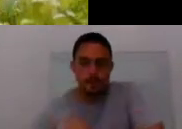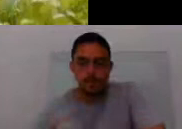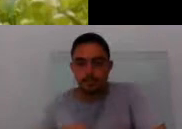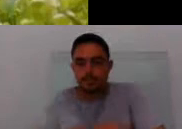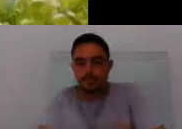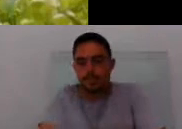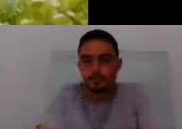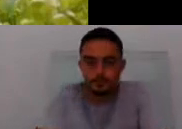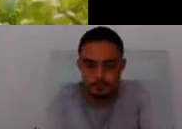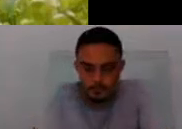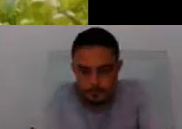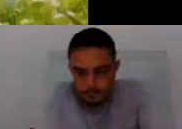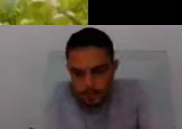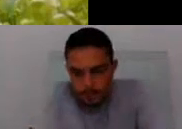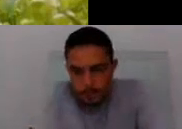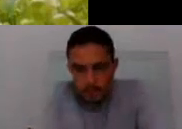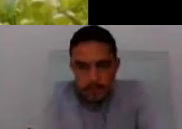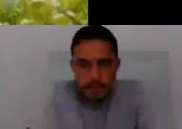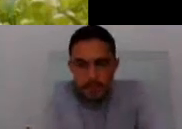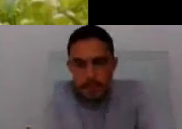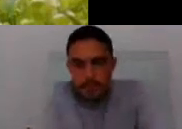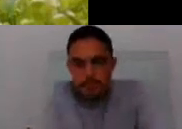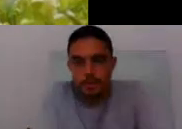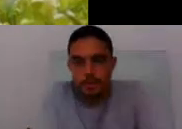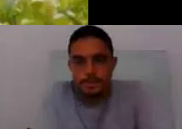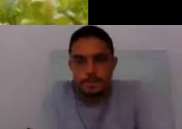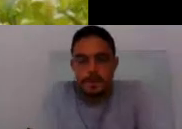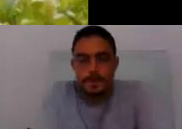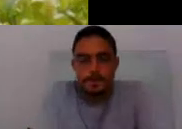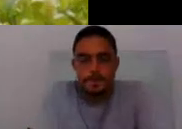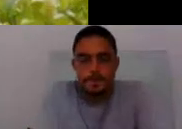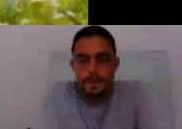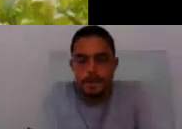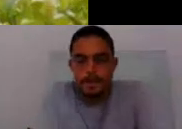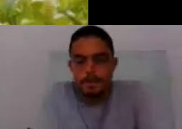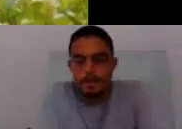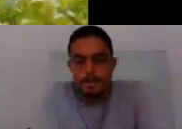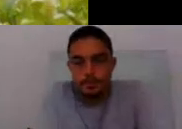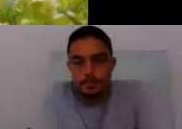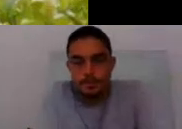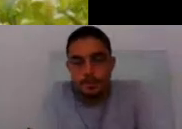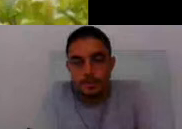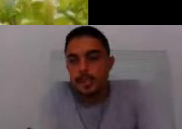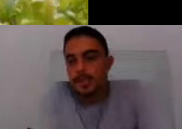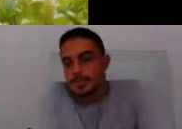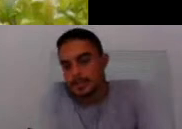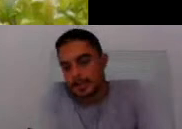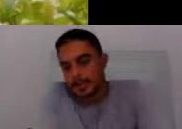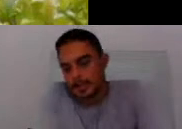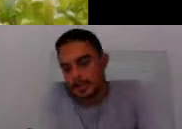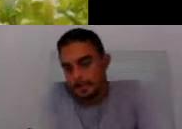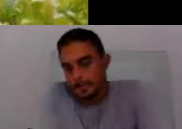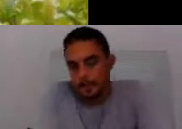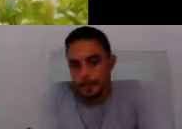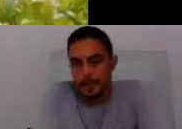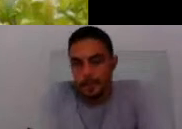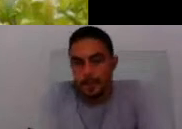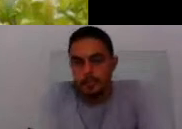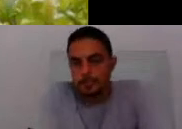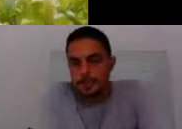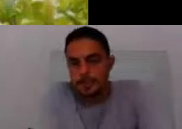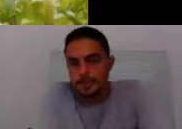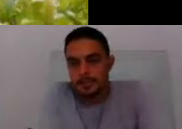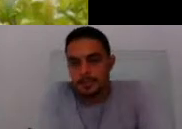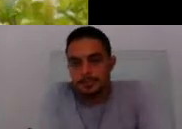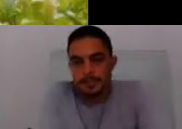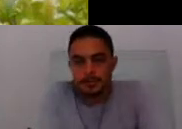falar hoje da sessão 2 da unidade 2, né? Vocês vão conseguir acessar ela. Eu